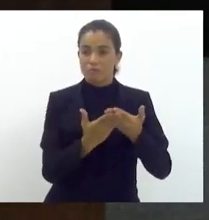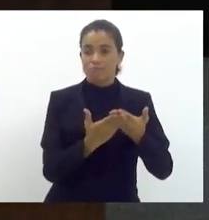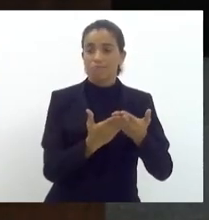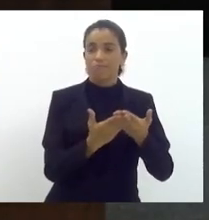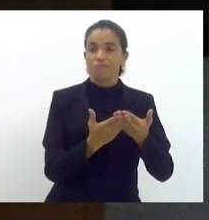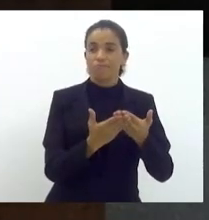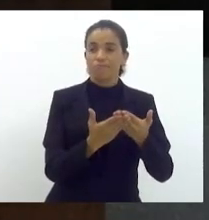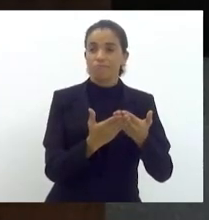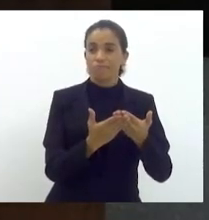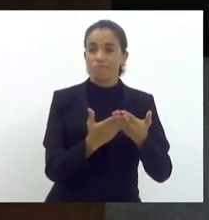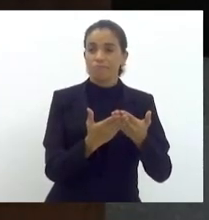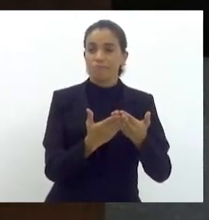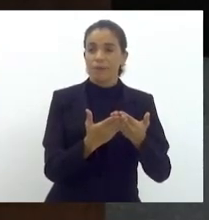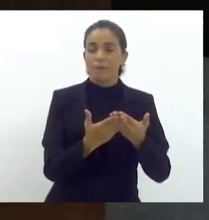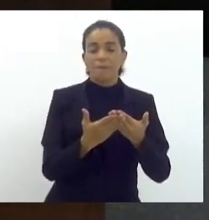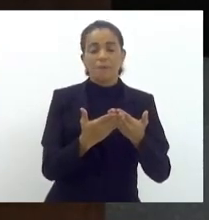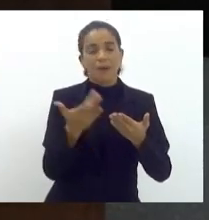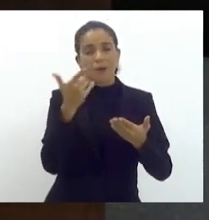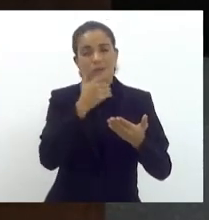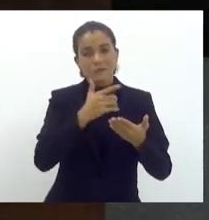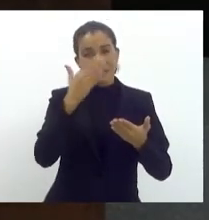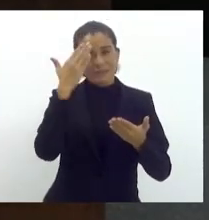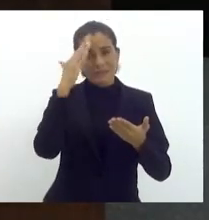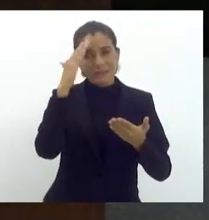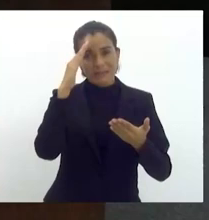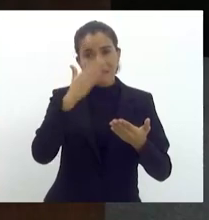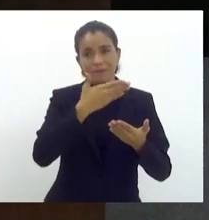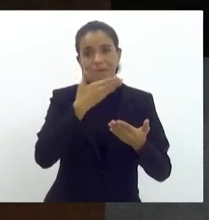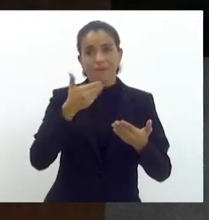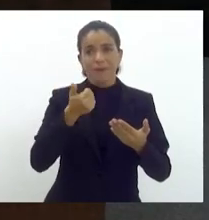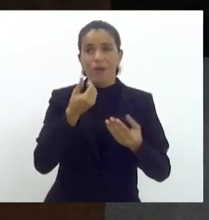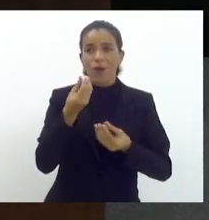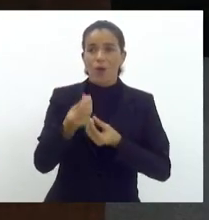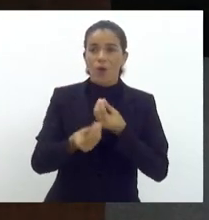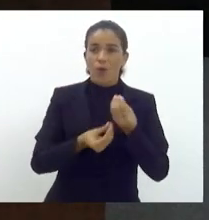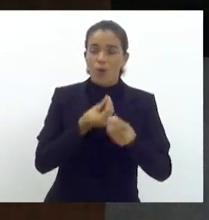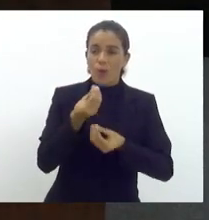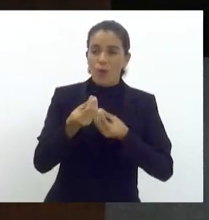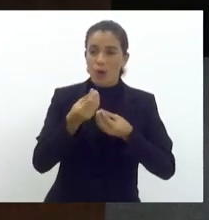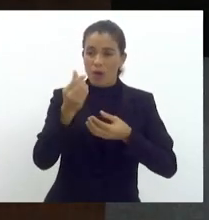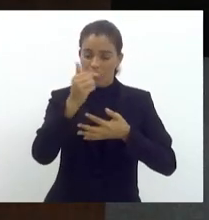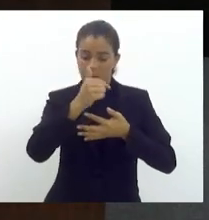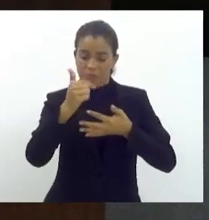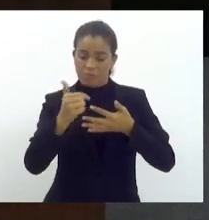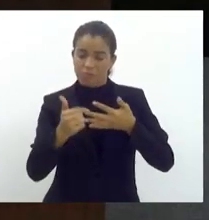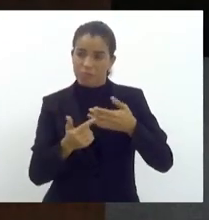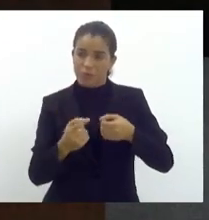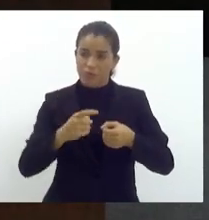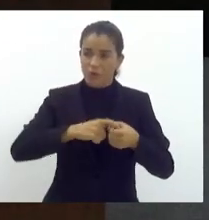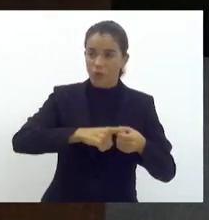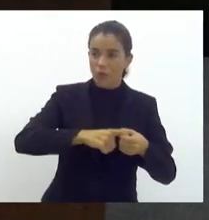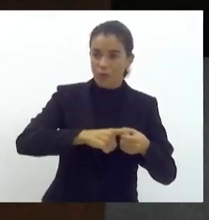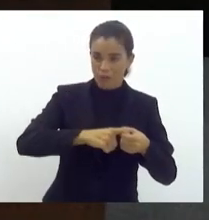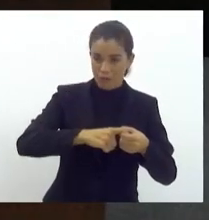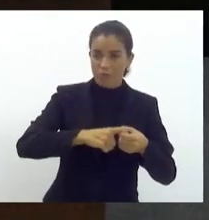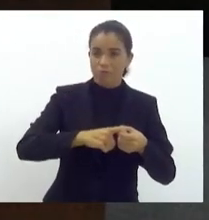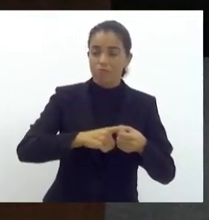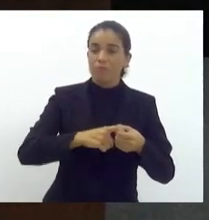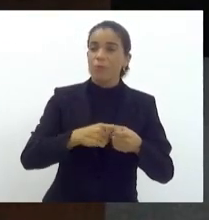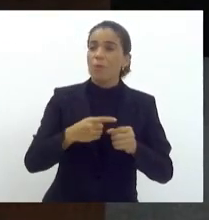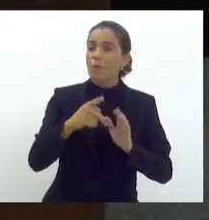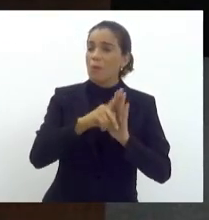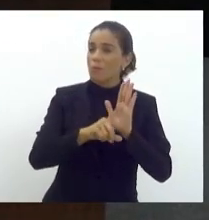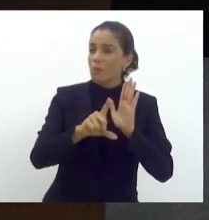informação para entender melhor Quais são os convênios que foram internalizados por